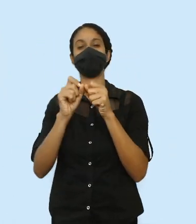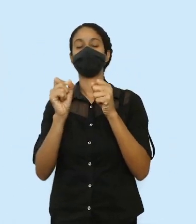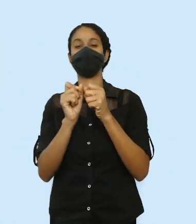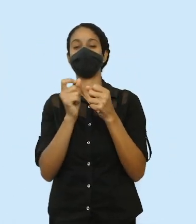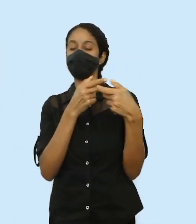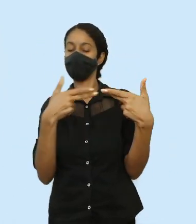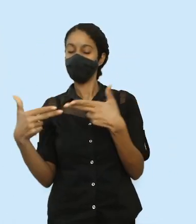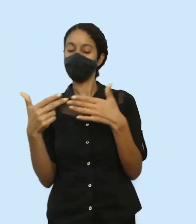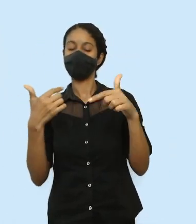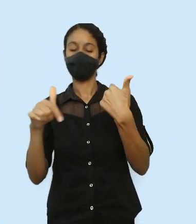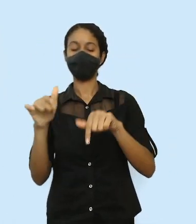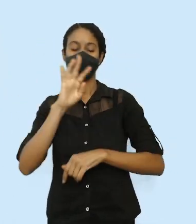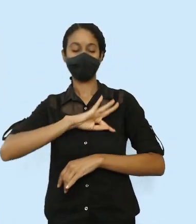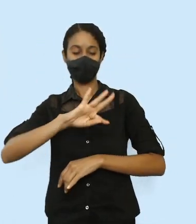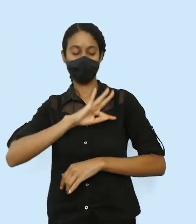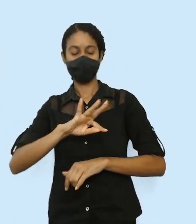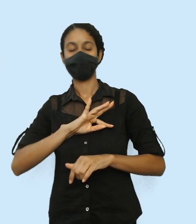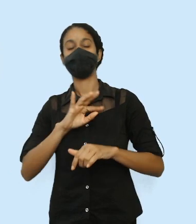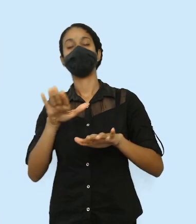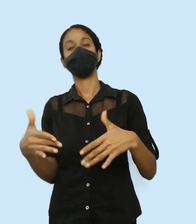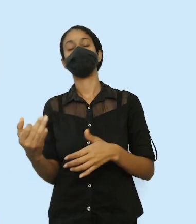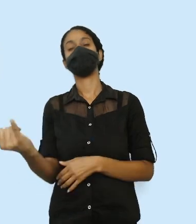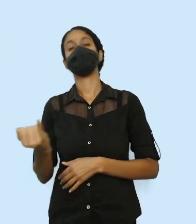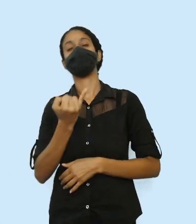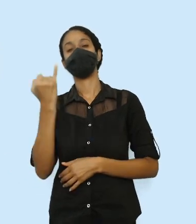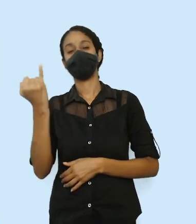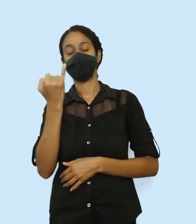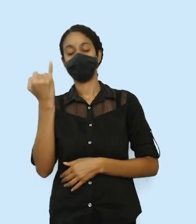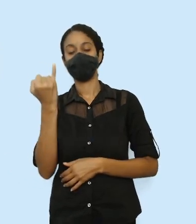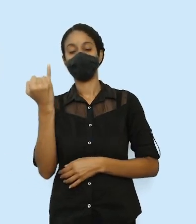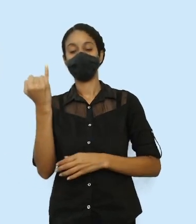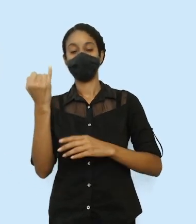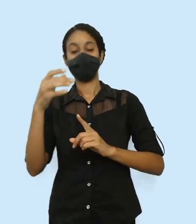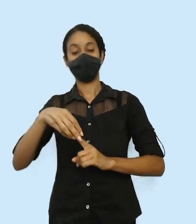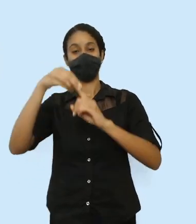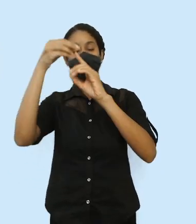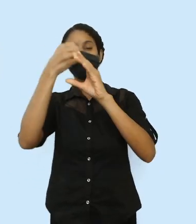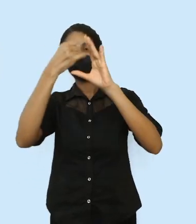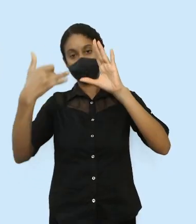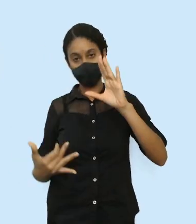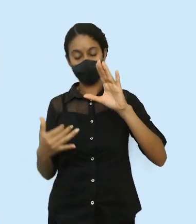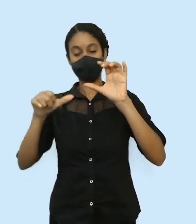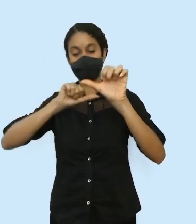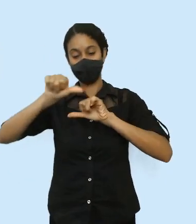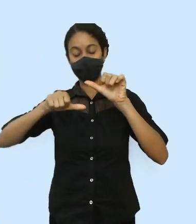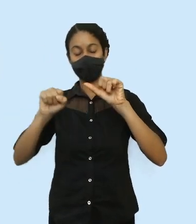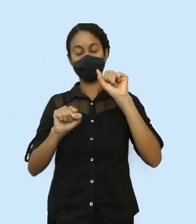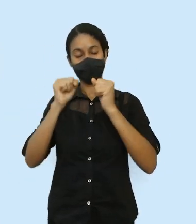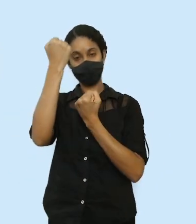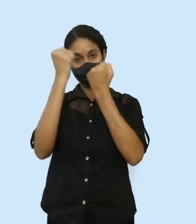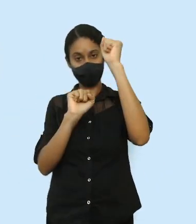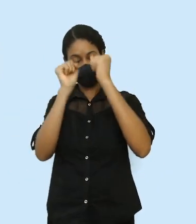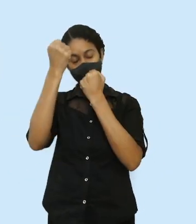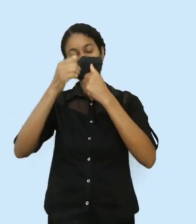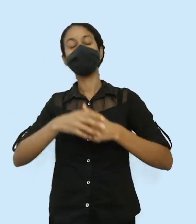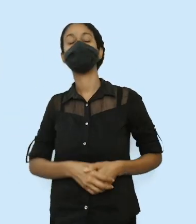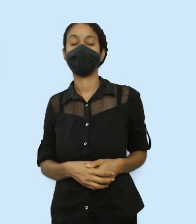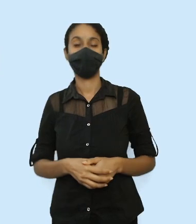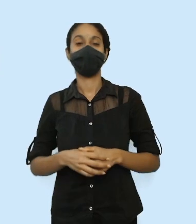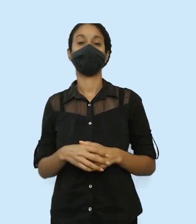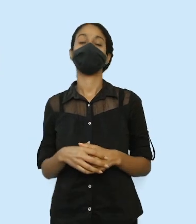o trabalho assalariado e quais as principais características da Revolução Industrial, tá certo?